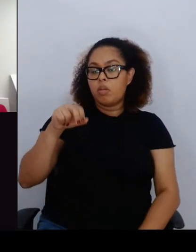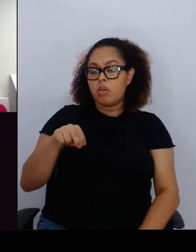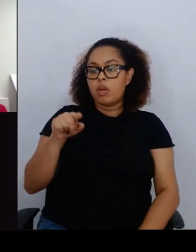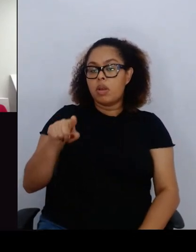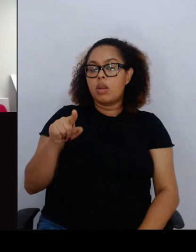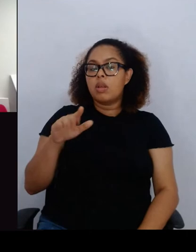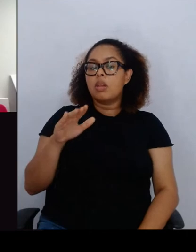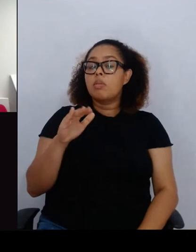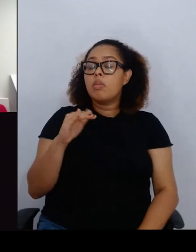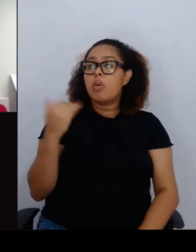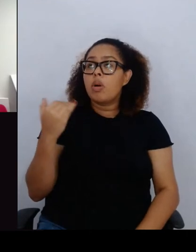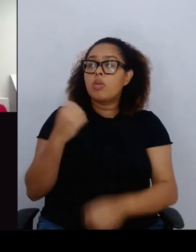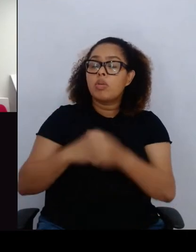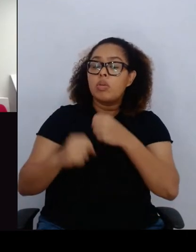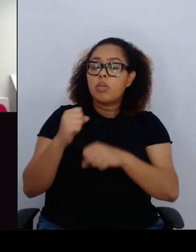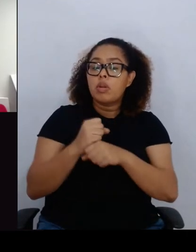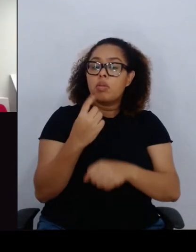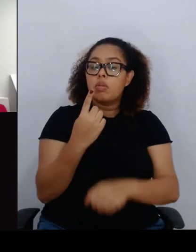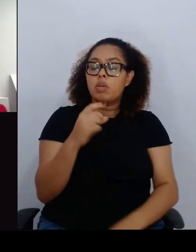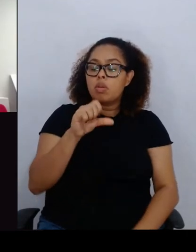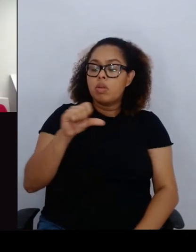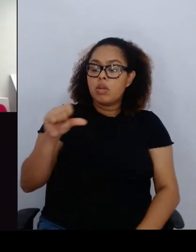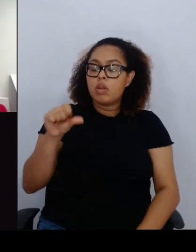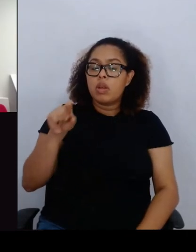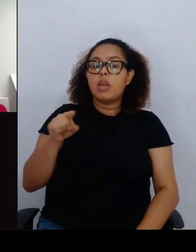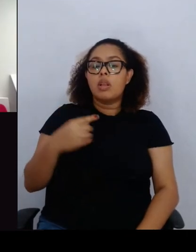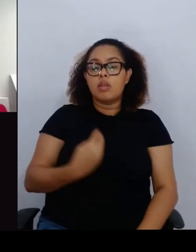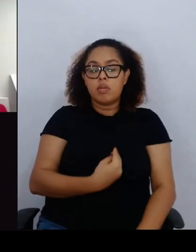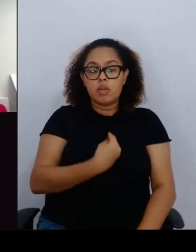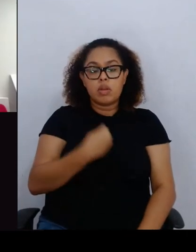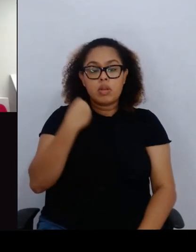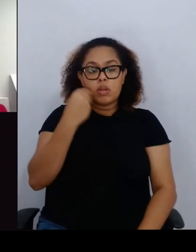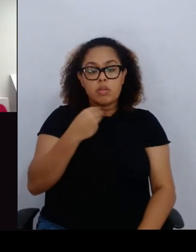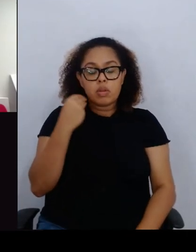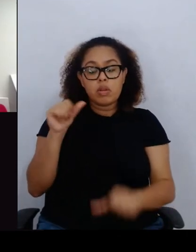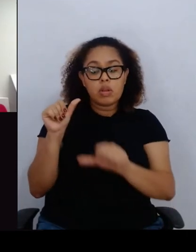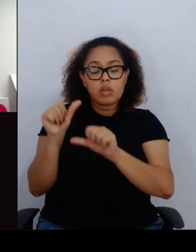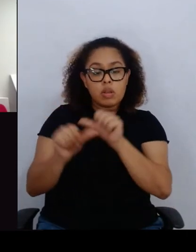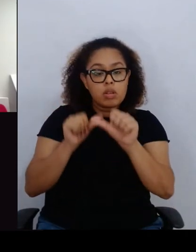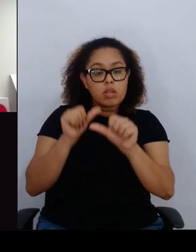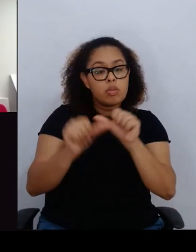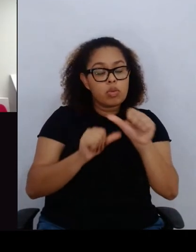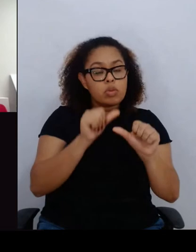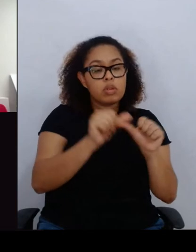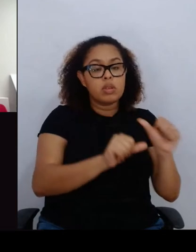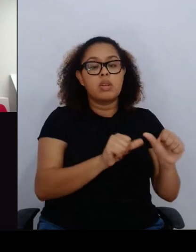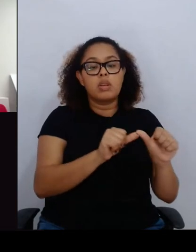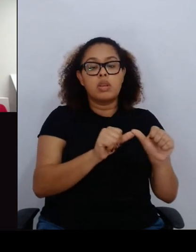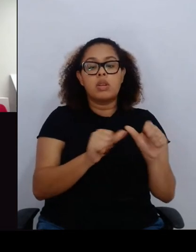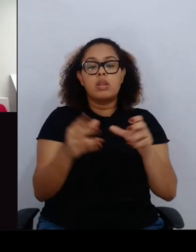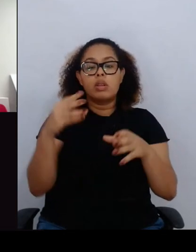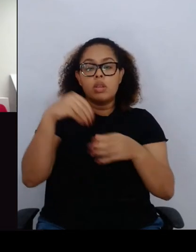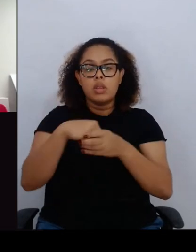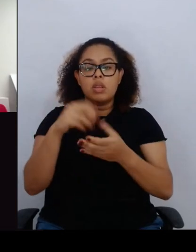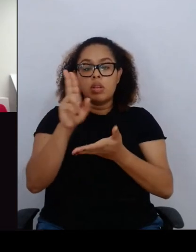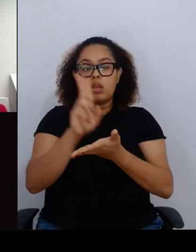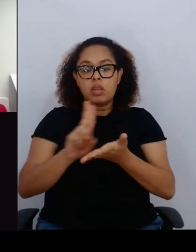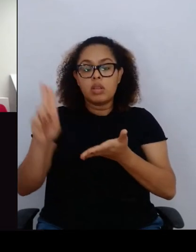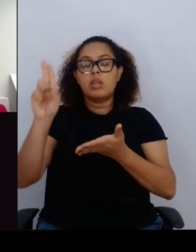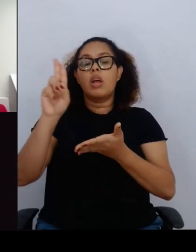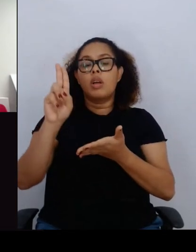92 então ele ele viu Talvez o início dessas mudanças que especialmente né na universidade na academia